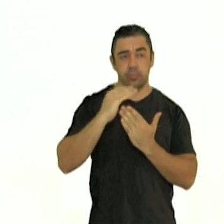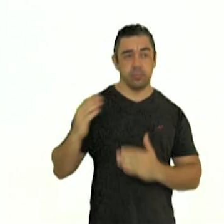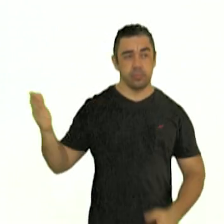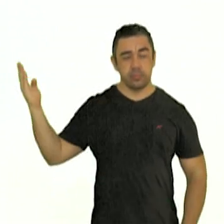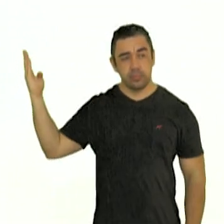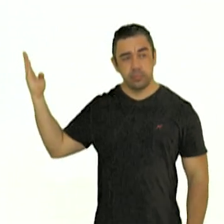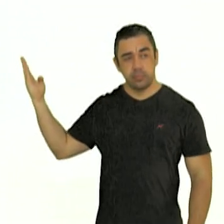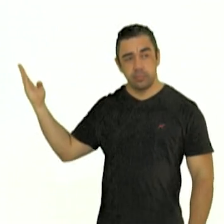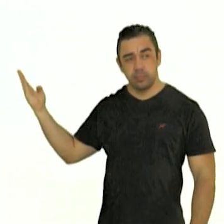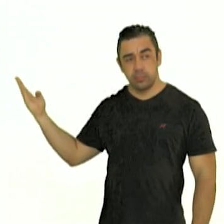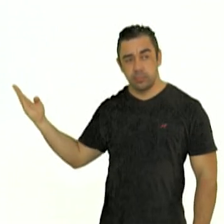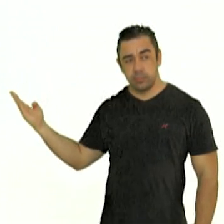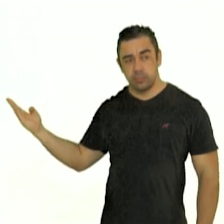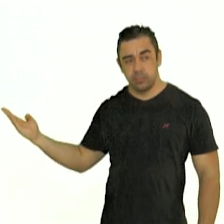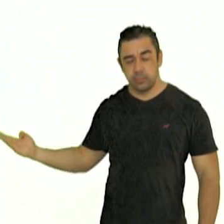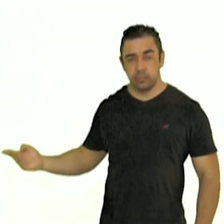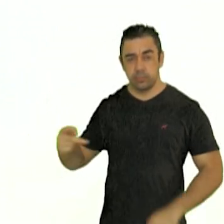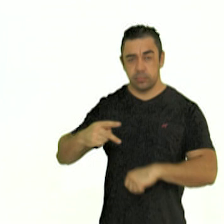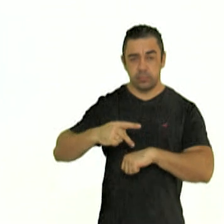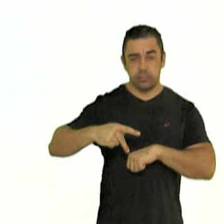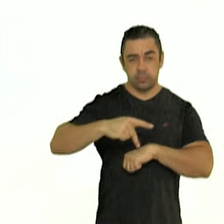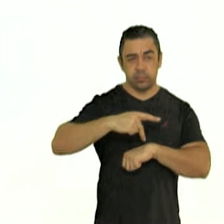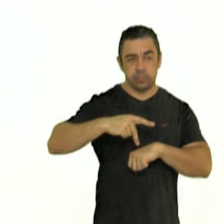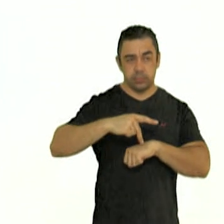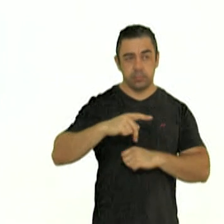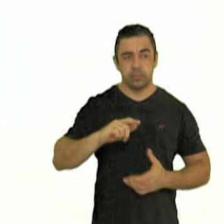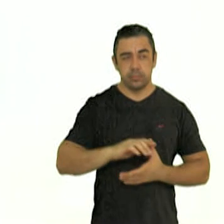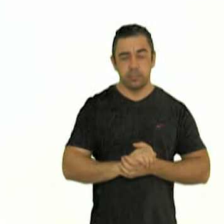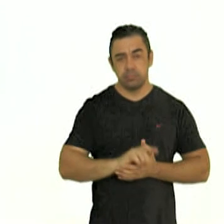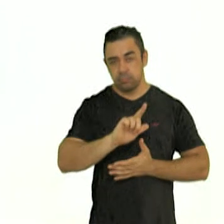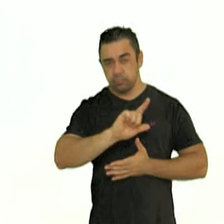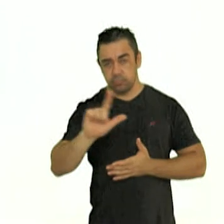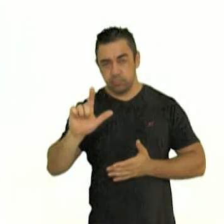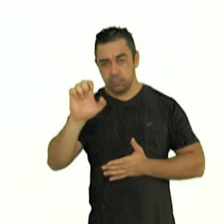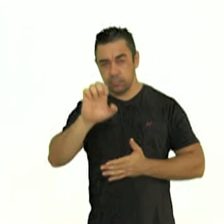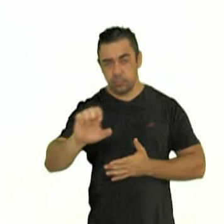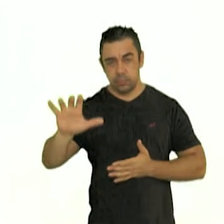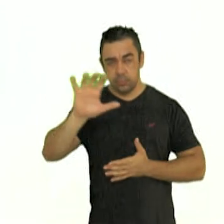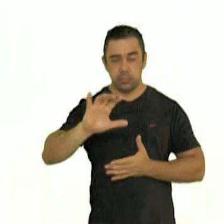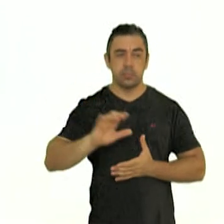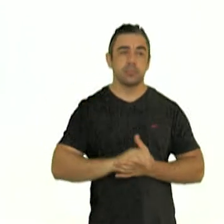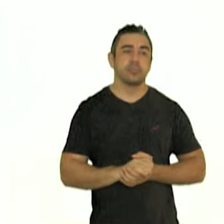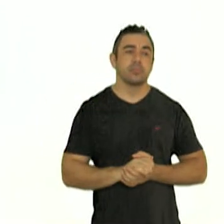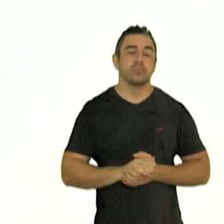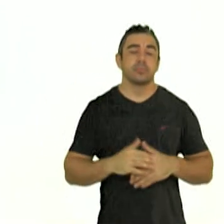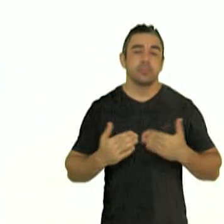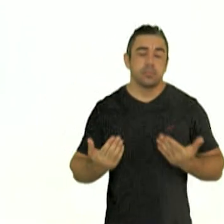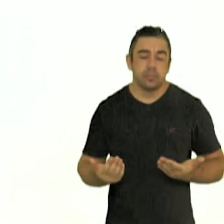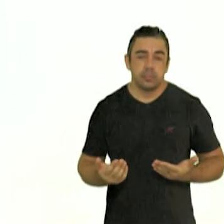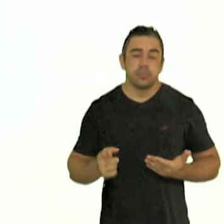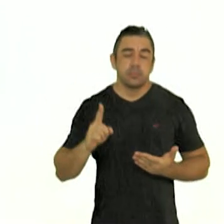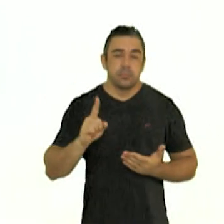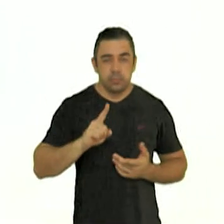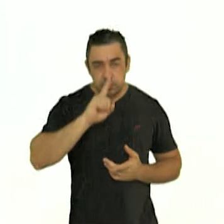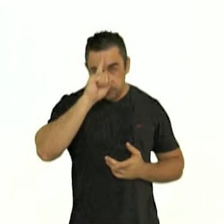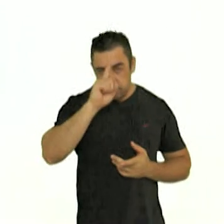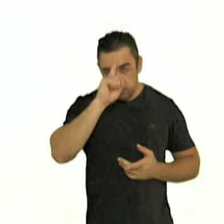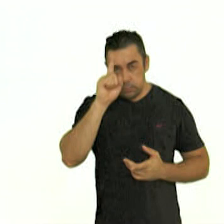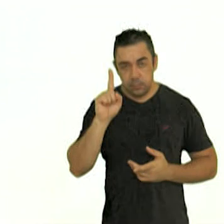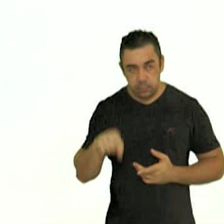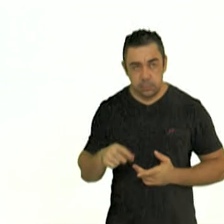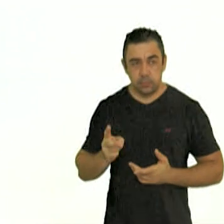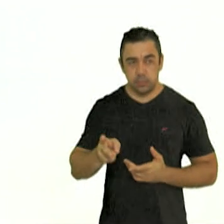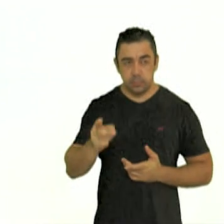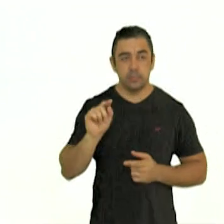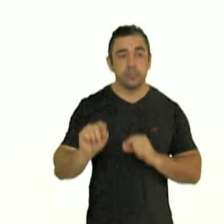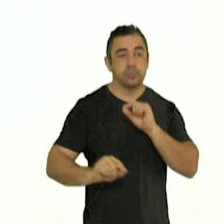Turquia, Bósnia, os países do leste europeu. A solução, né, é a de sempre, já estamos vendo aí muitas